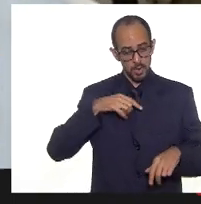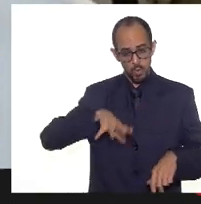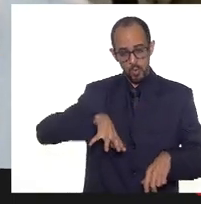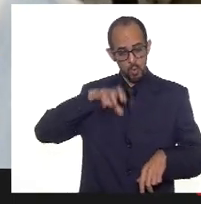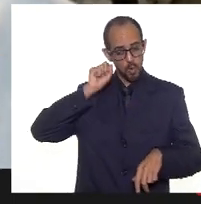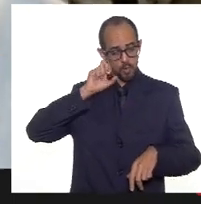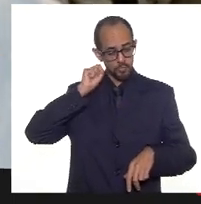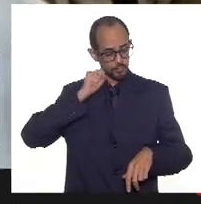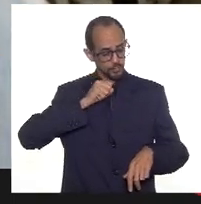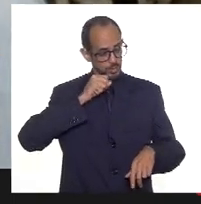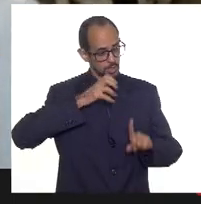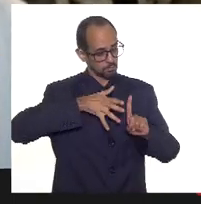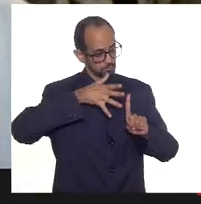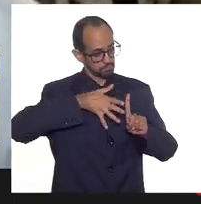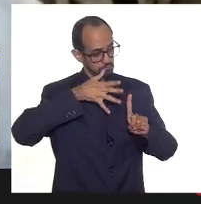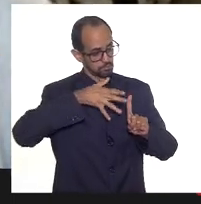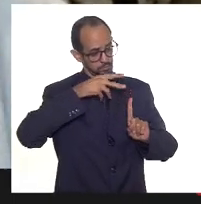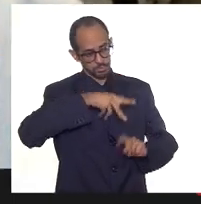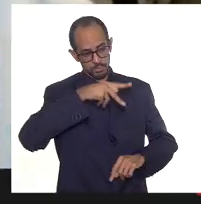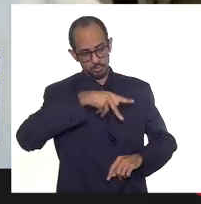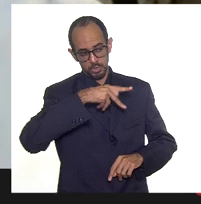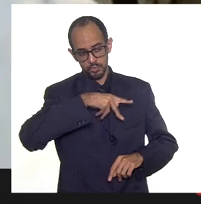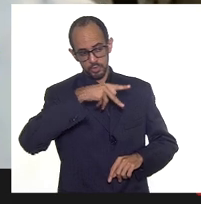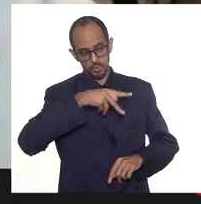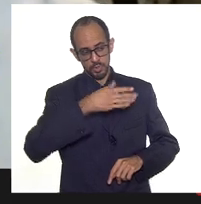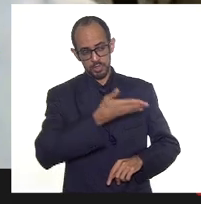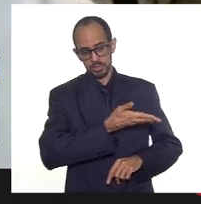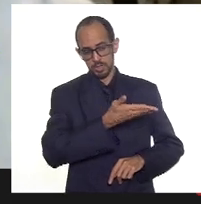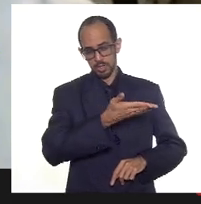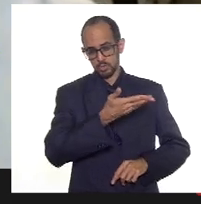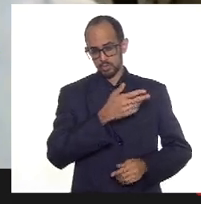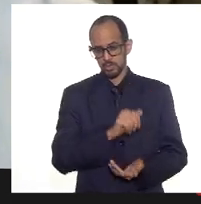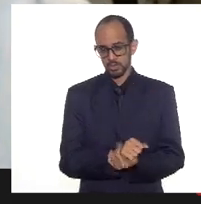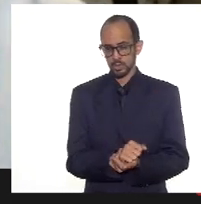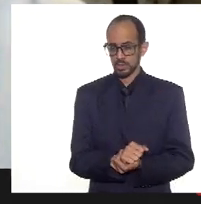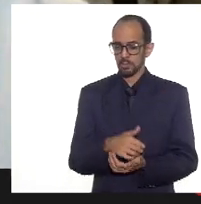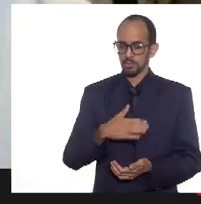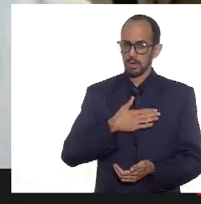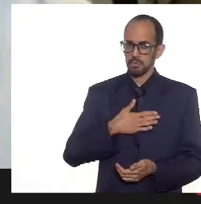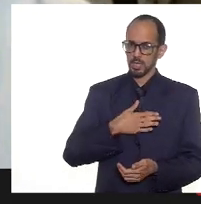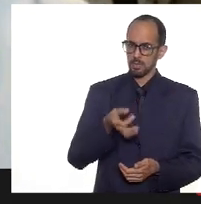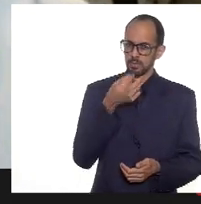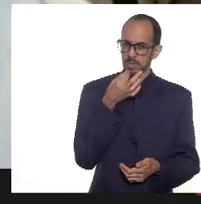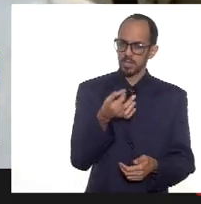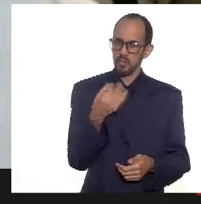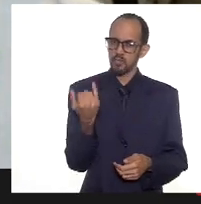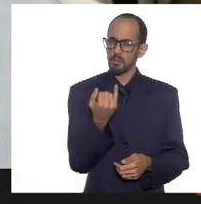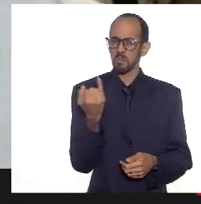as duas professoras e acho que é uma exposição muito relevante,